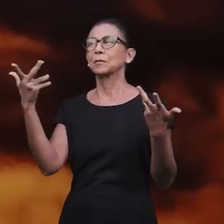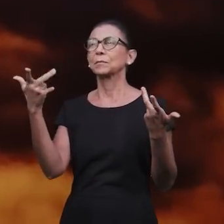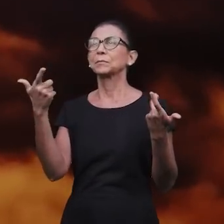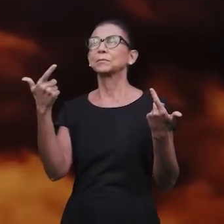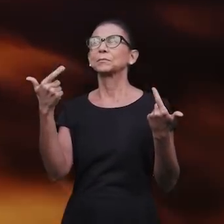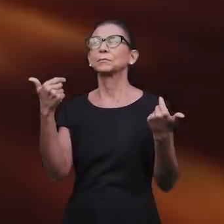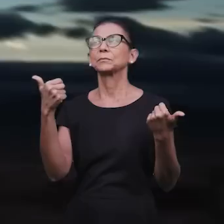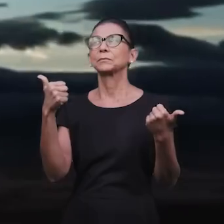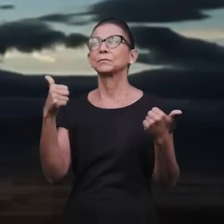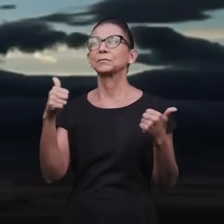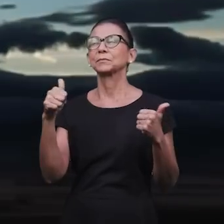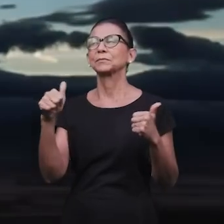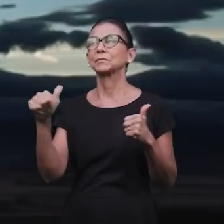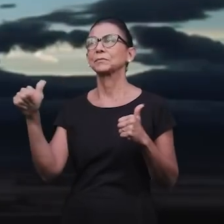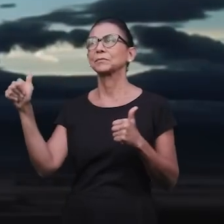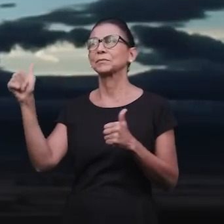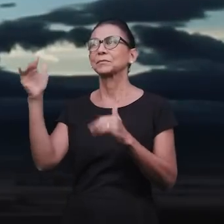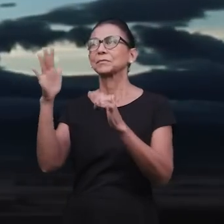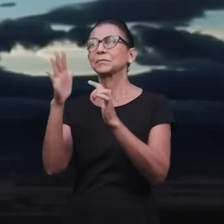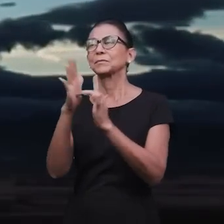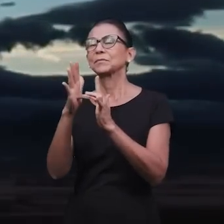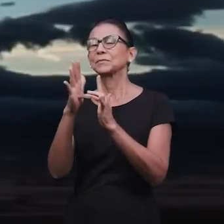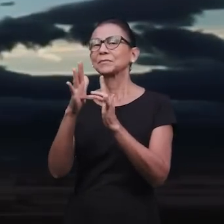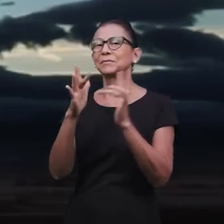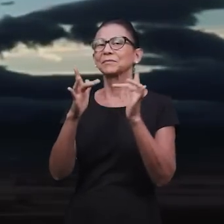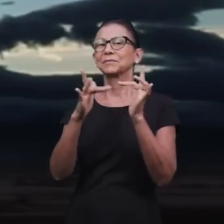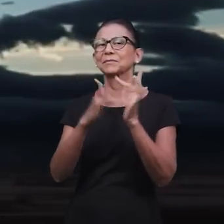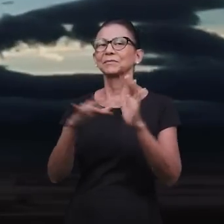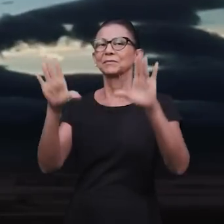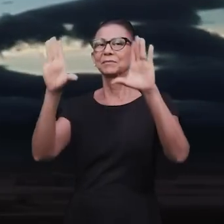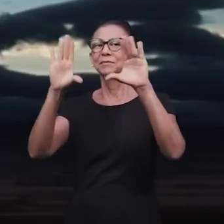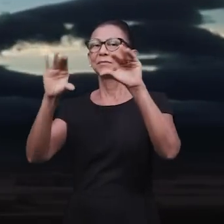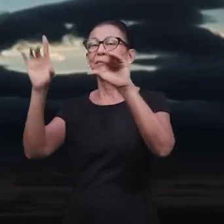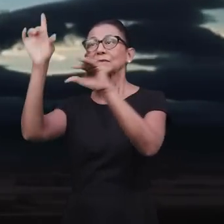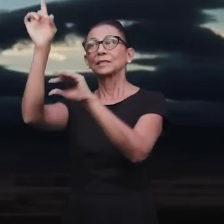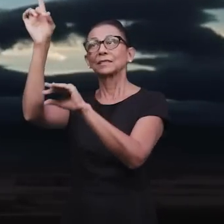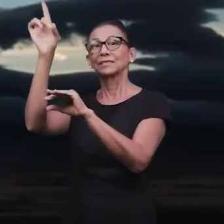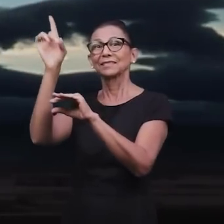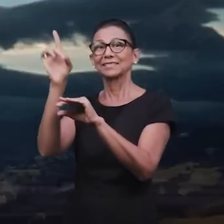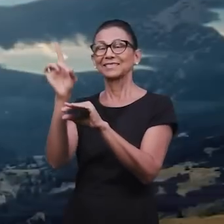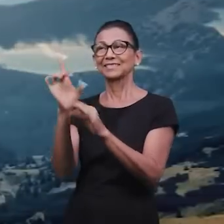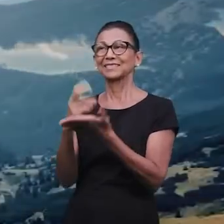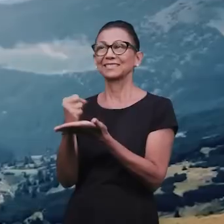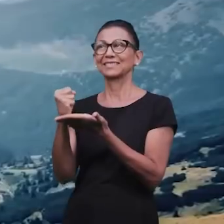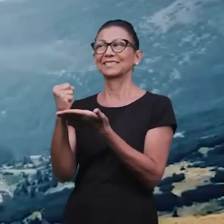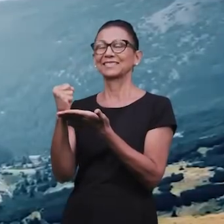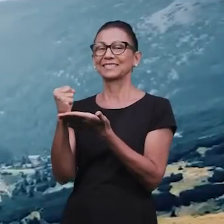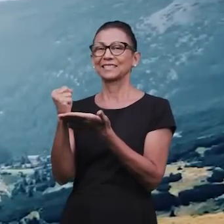quando Ele voltar. Jesus